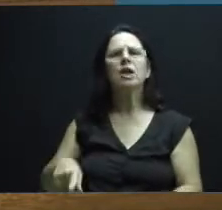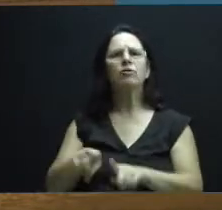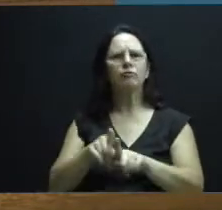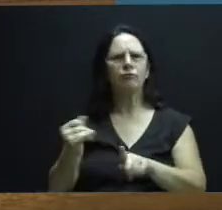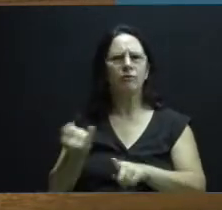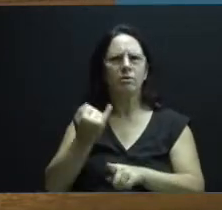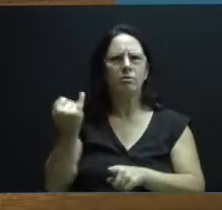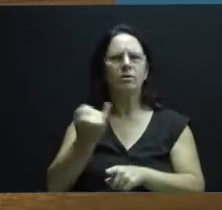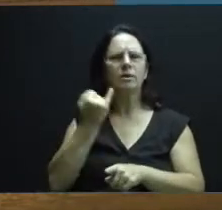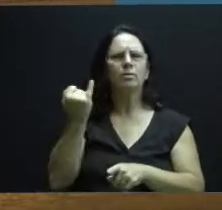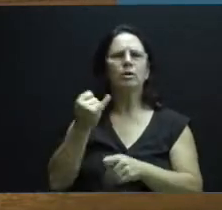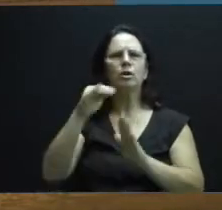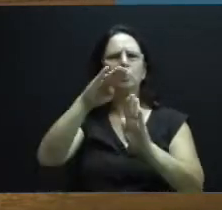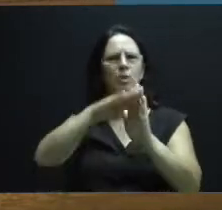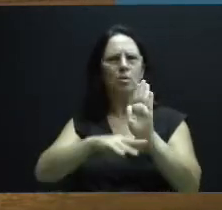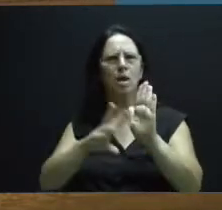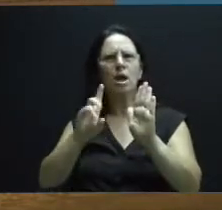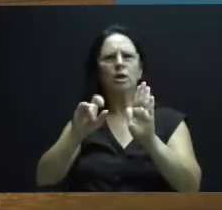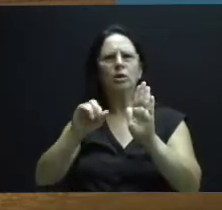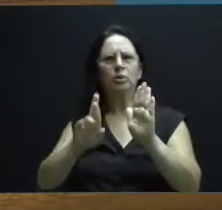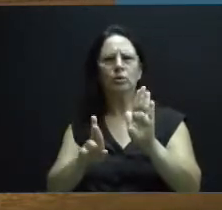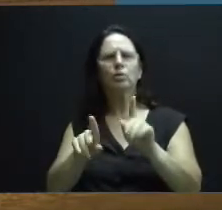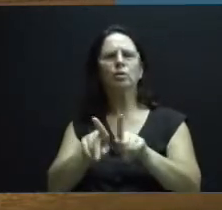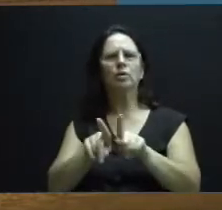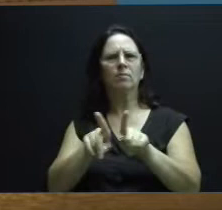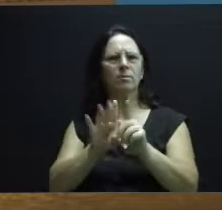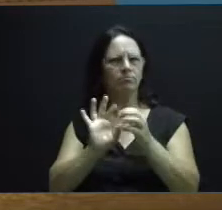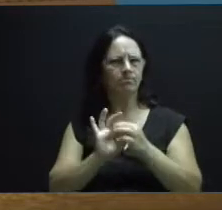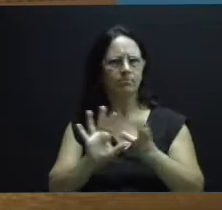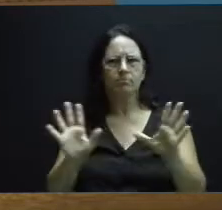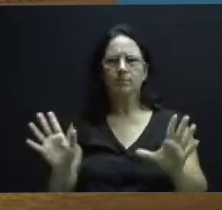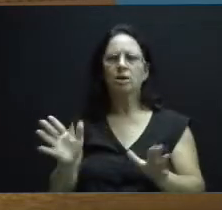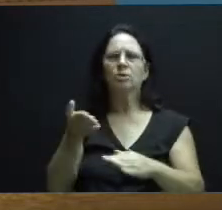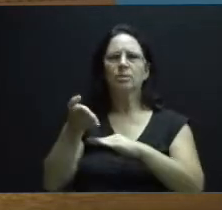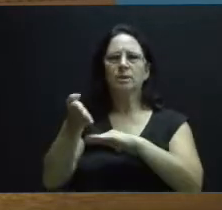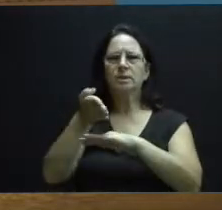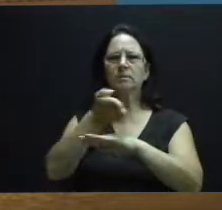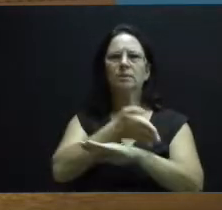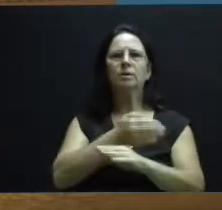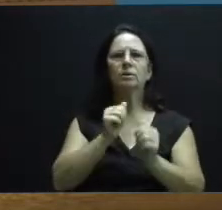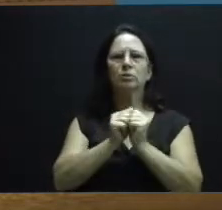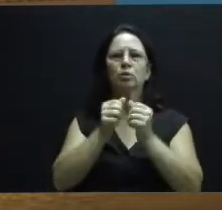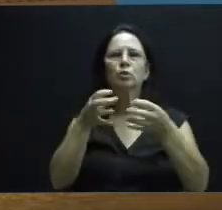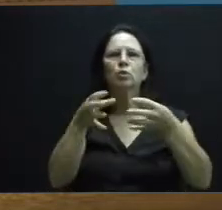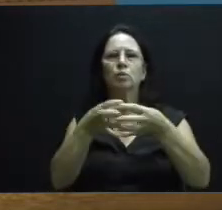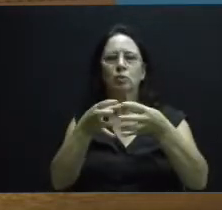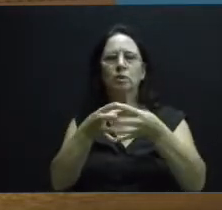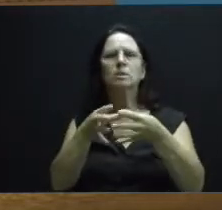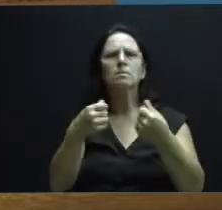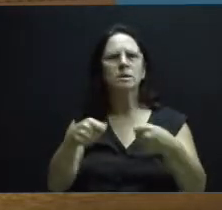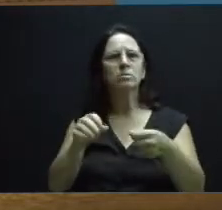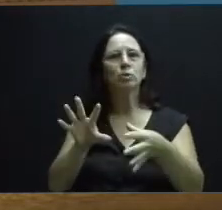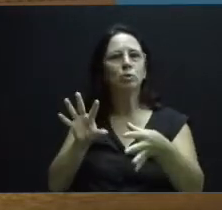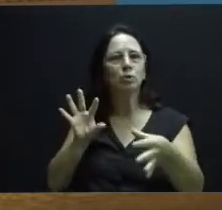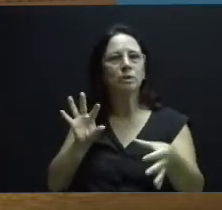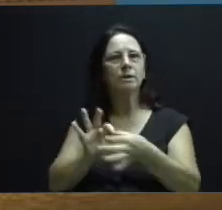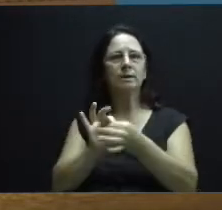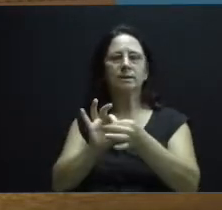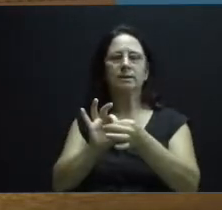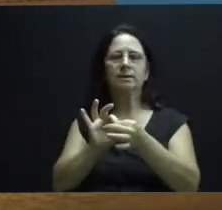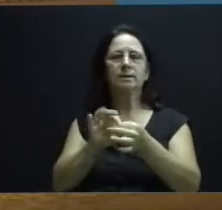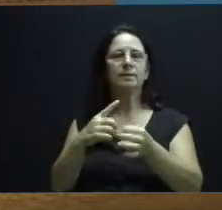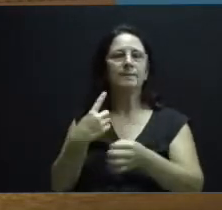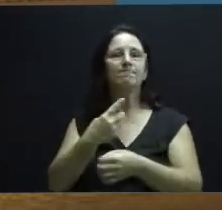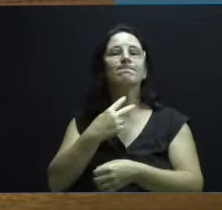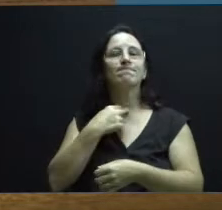importância do plano diretor da cidade e também coloca à disposição para participando desta comissão porque temos que nos unir mesmo se não fizermos